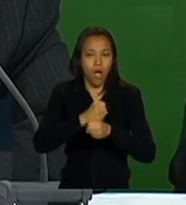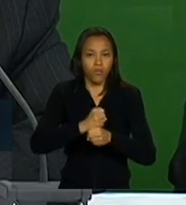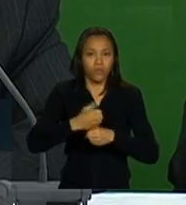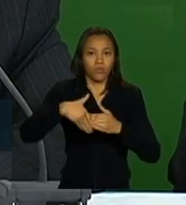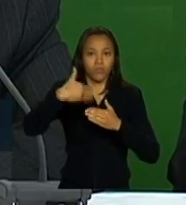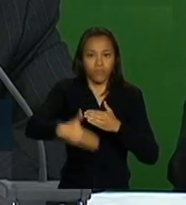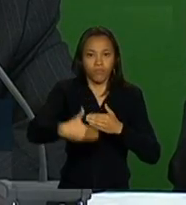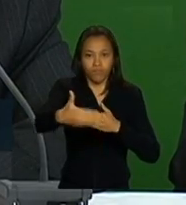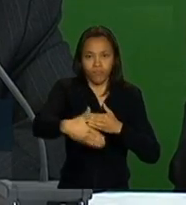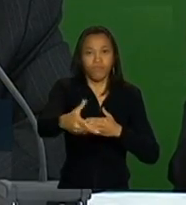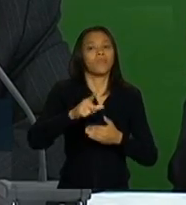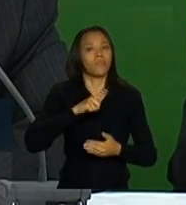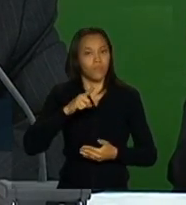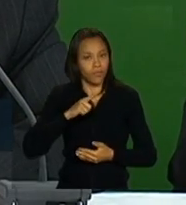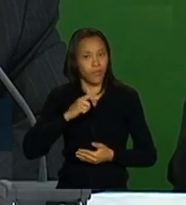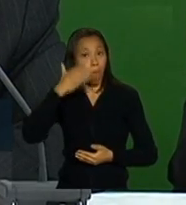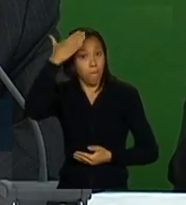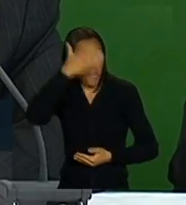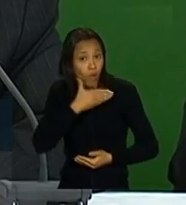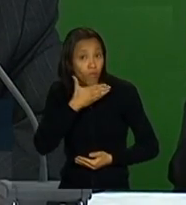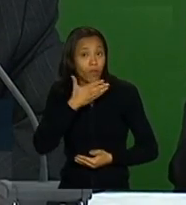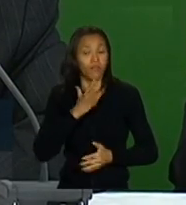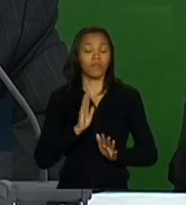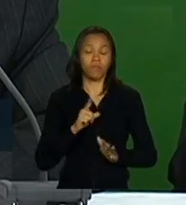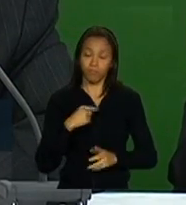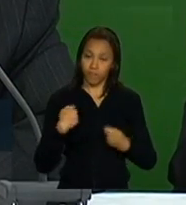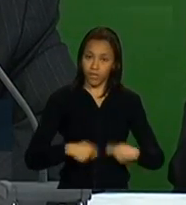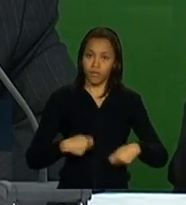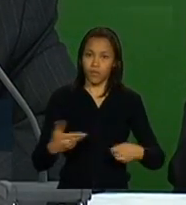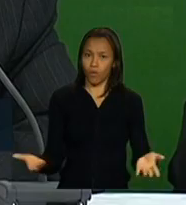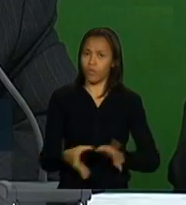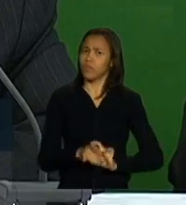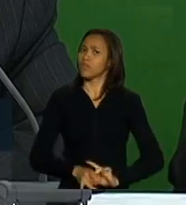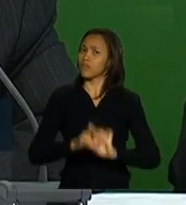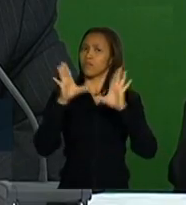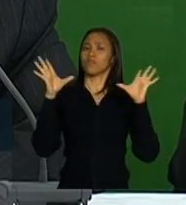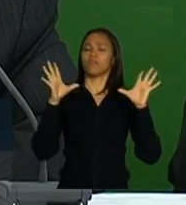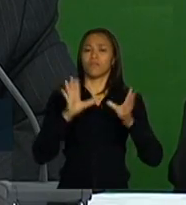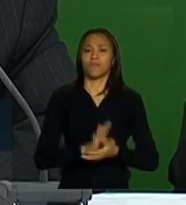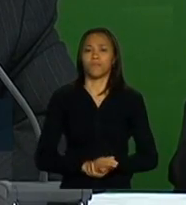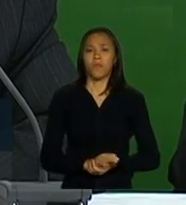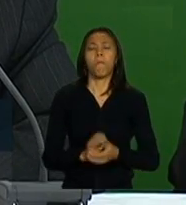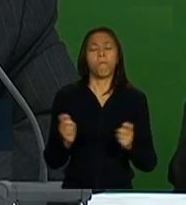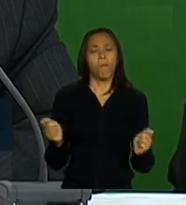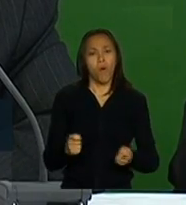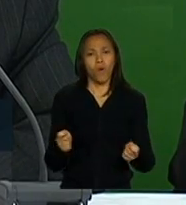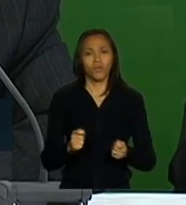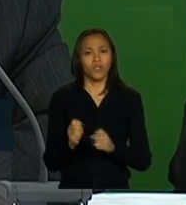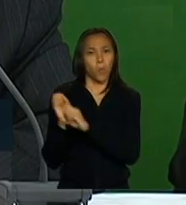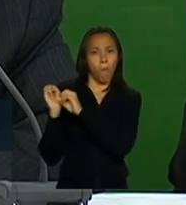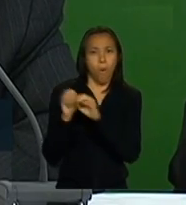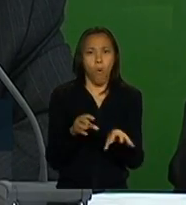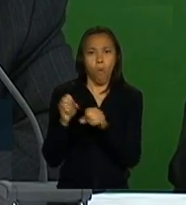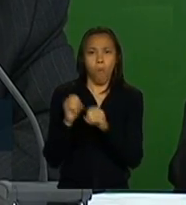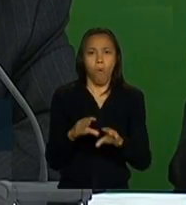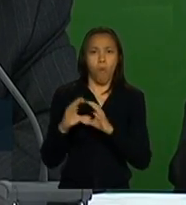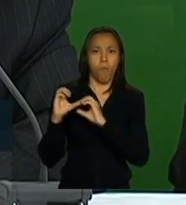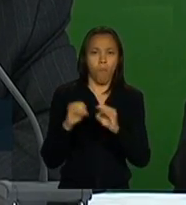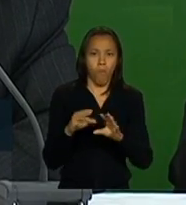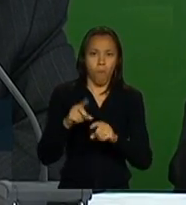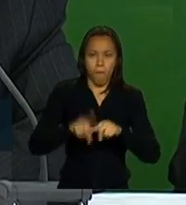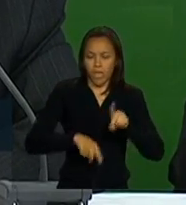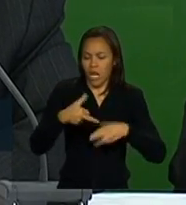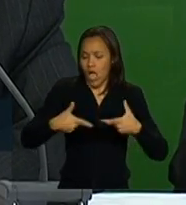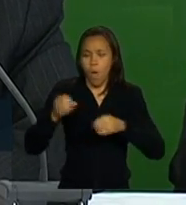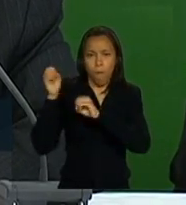de carga própria. Não precisa de carga própria. Hoje está livre. Pode movimentar qualquer carga. Inclusive carga dele,